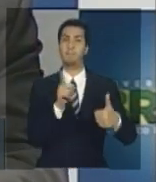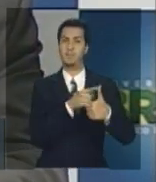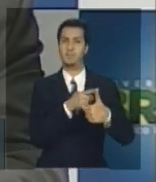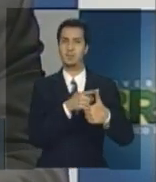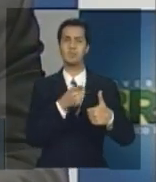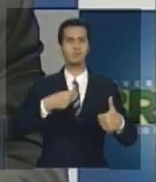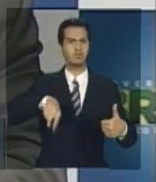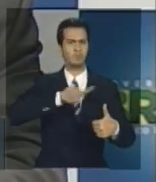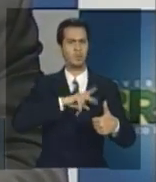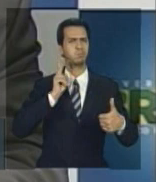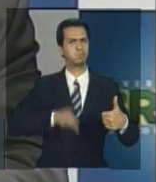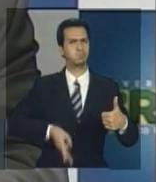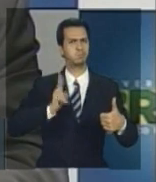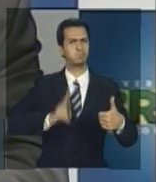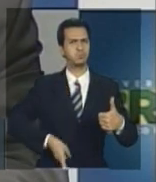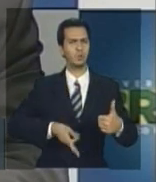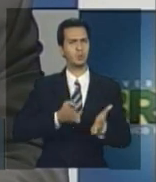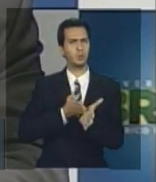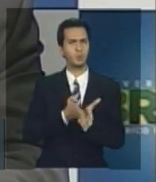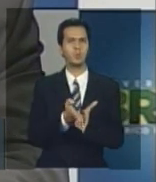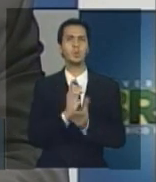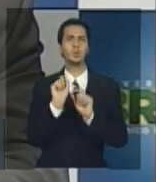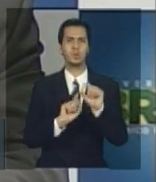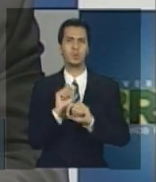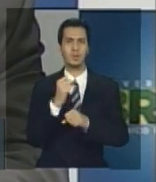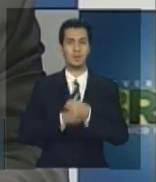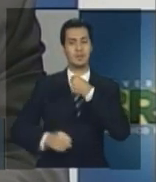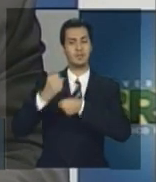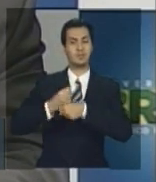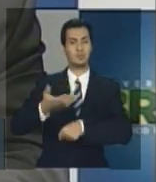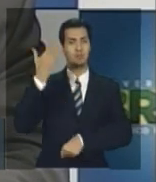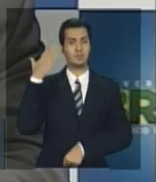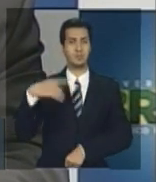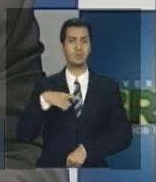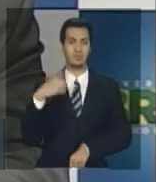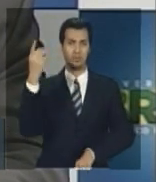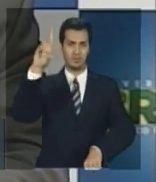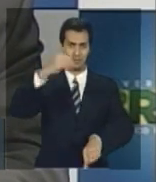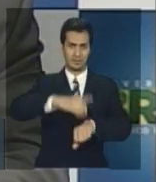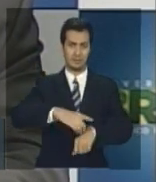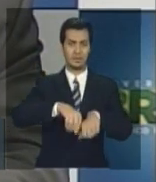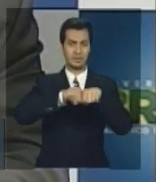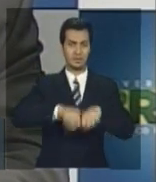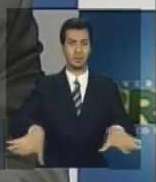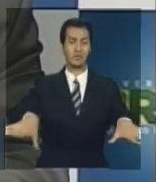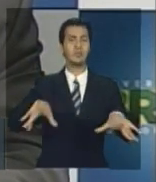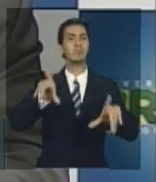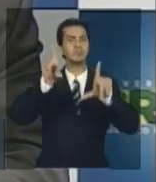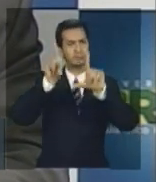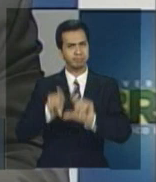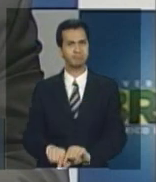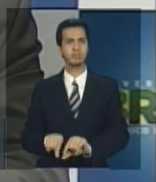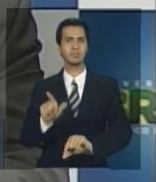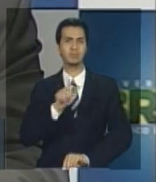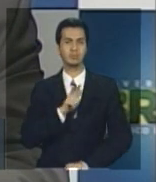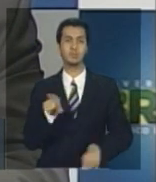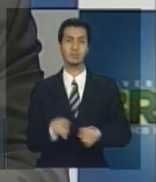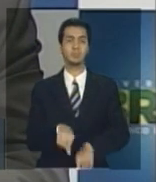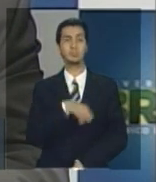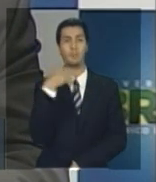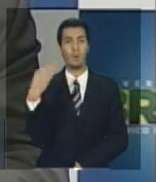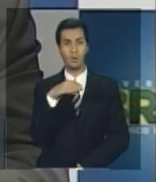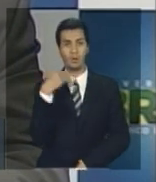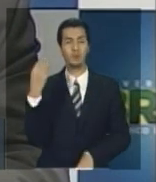quer dizer, o fato, mesmo no ano passado, onde nós tivemos uma redução importante do número de casos de dengue, do número de